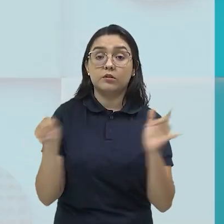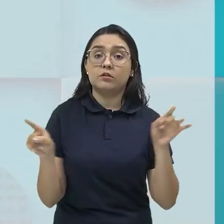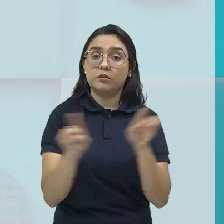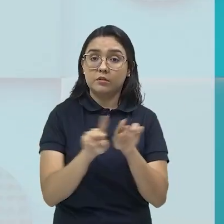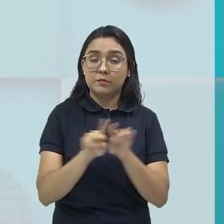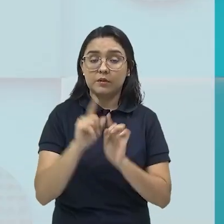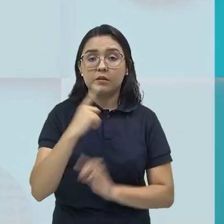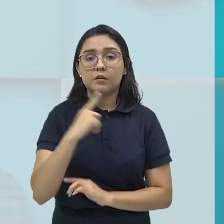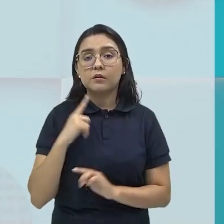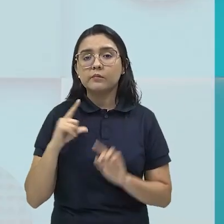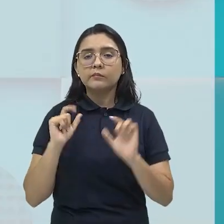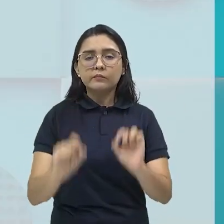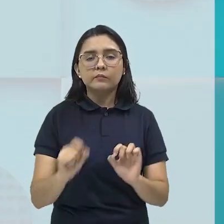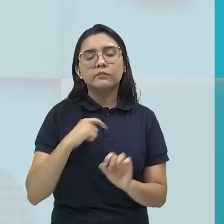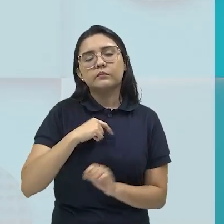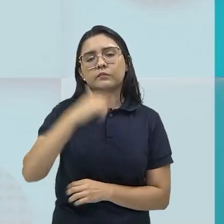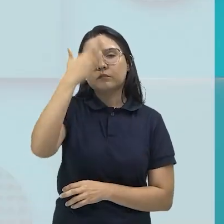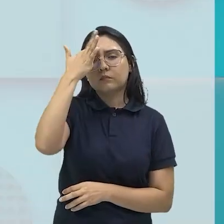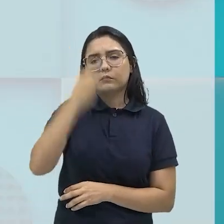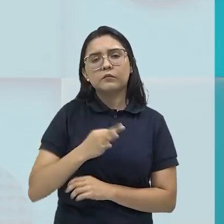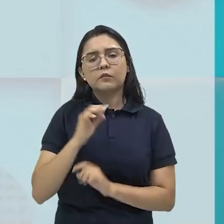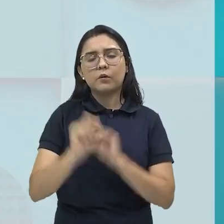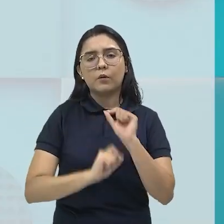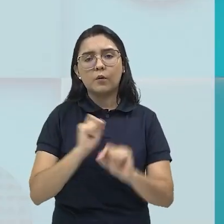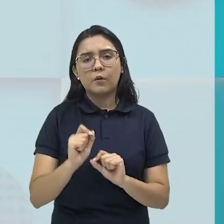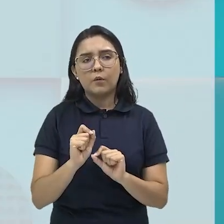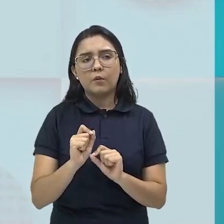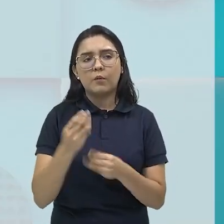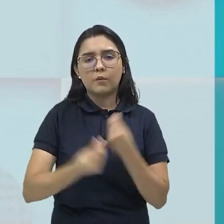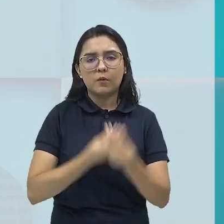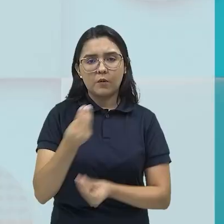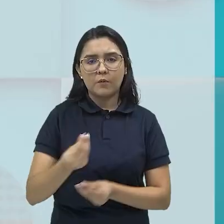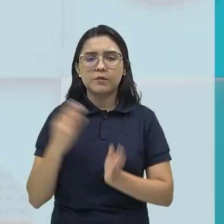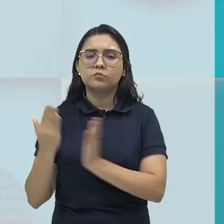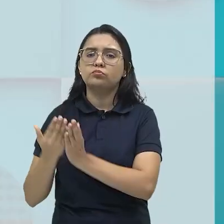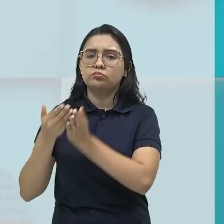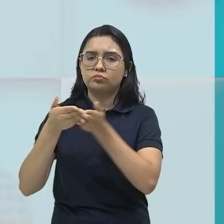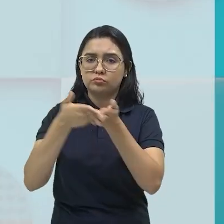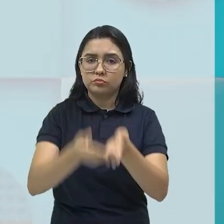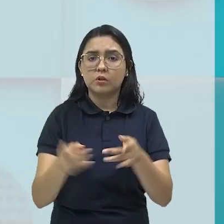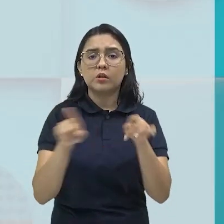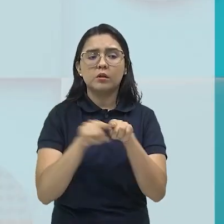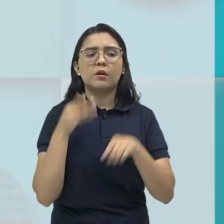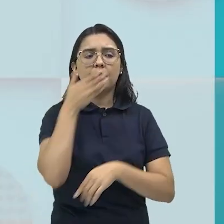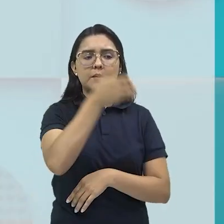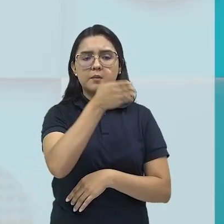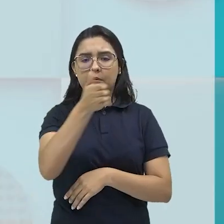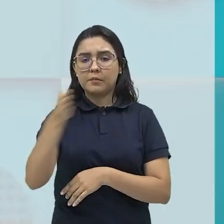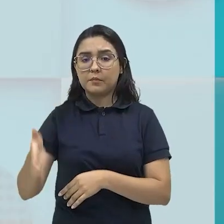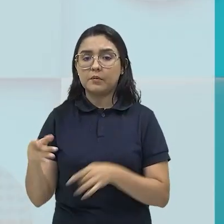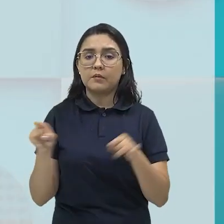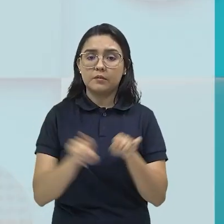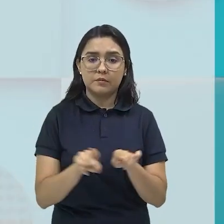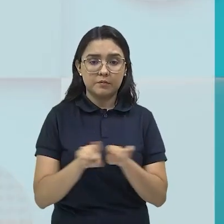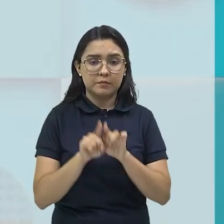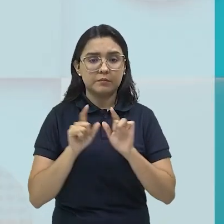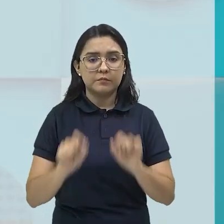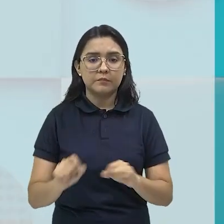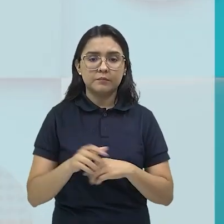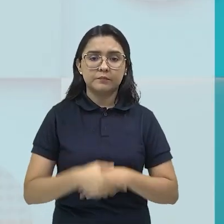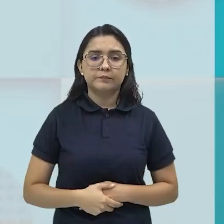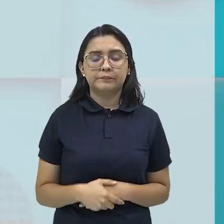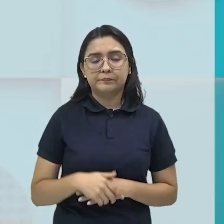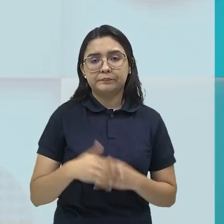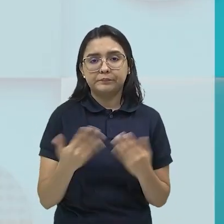tem um pouquinho a noção de como esses grandes navegadores frequentavam determinados lugares desconhecidos